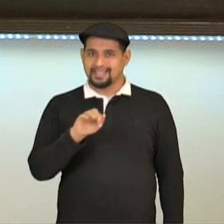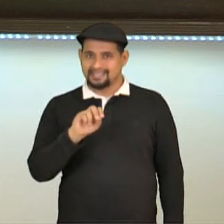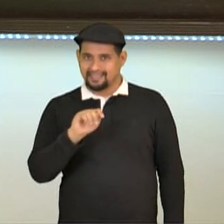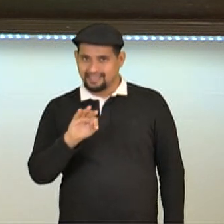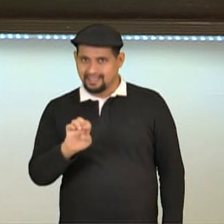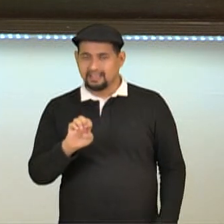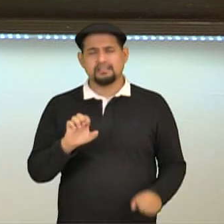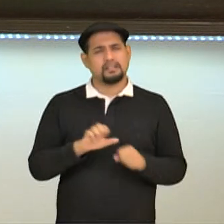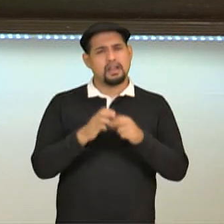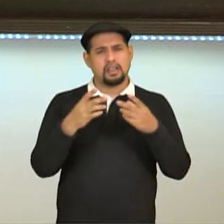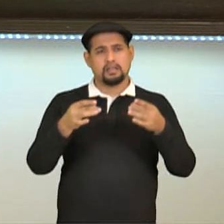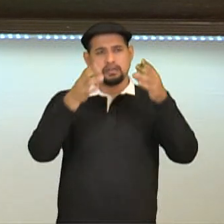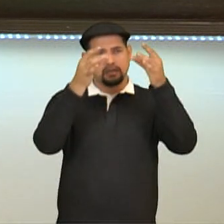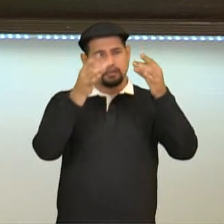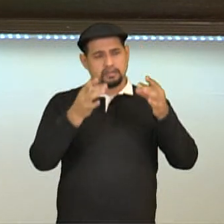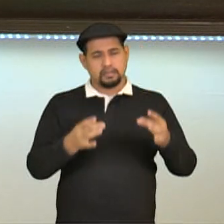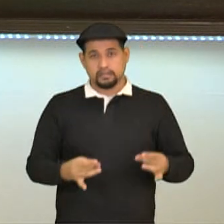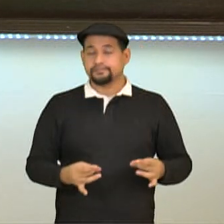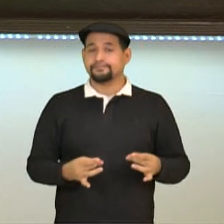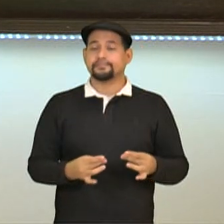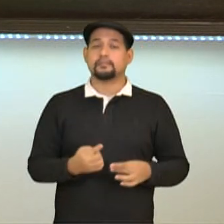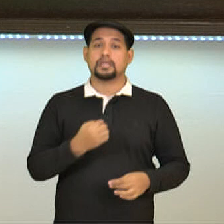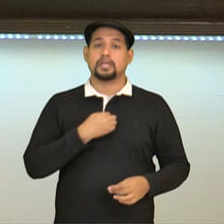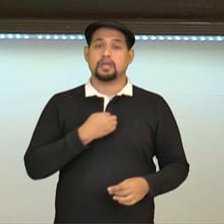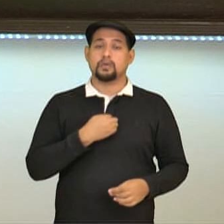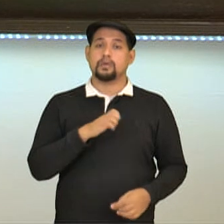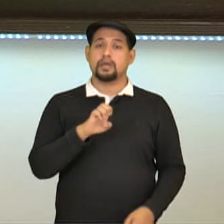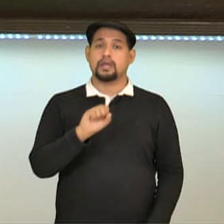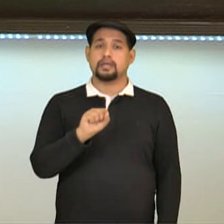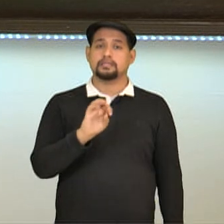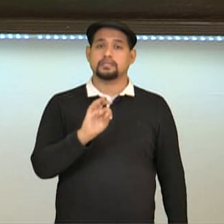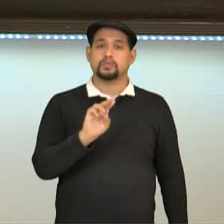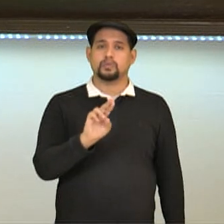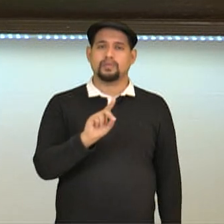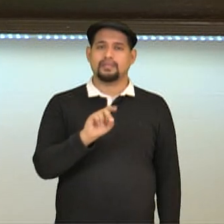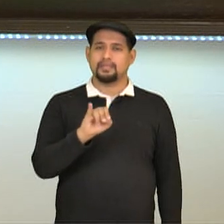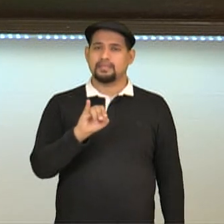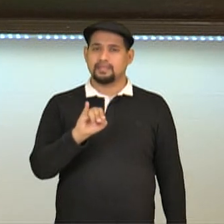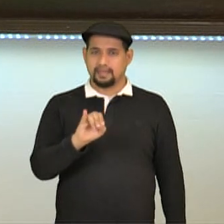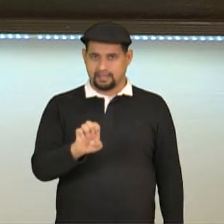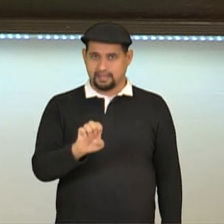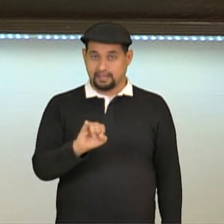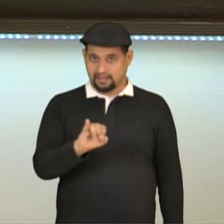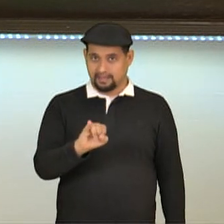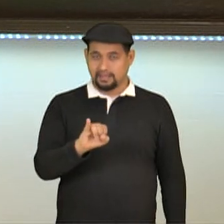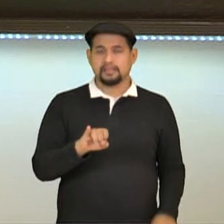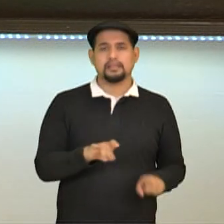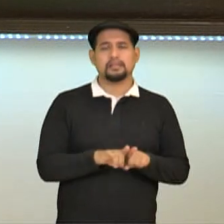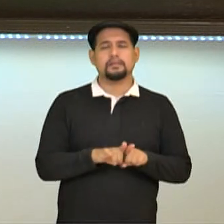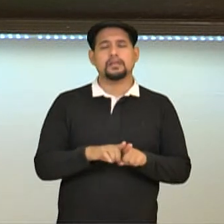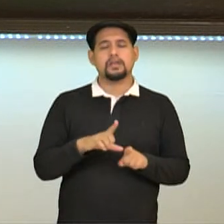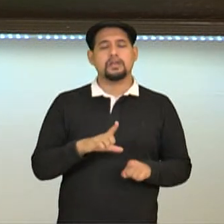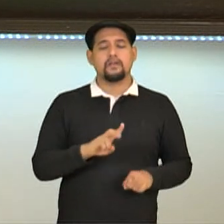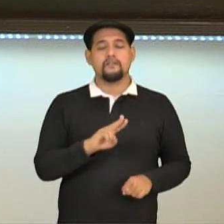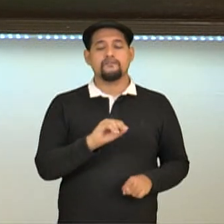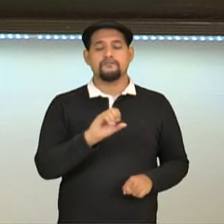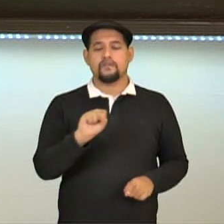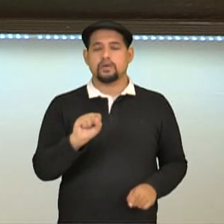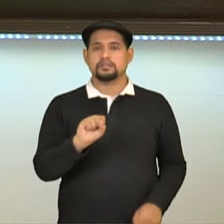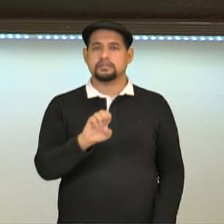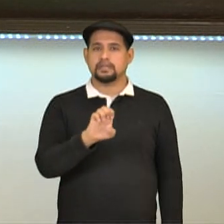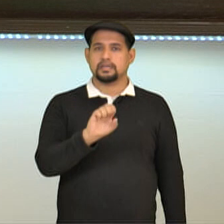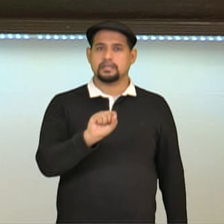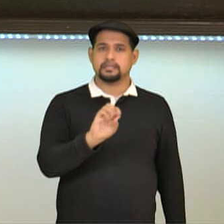eles jogaram. Né? Estudar, eu estudei, tu estudaste, ele estudou. Nós estudamos, vós estudastes e